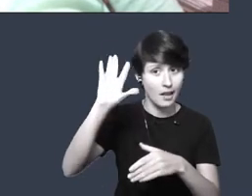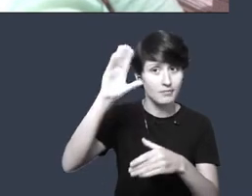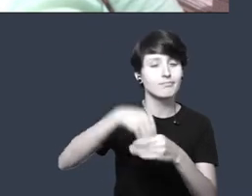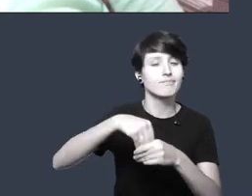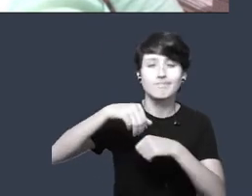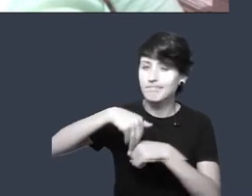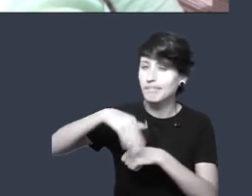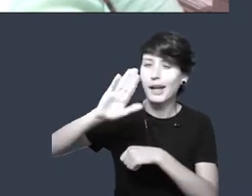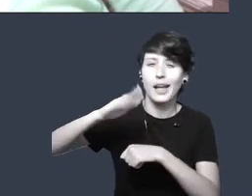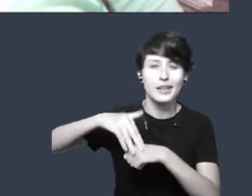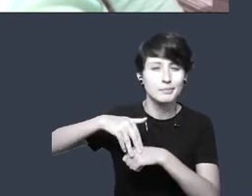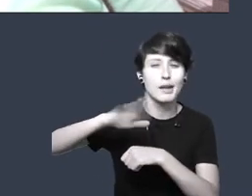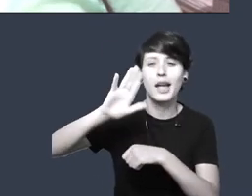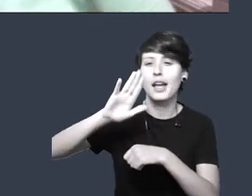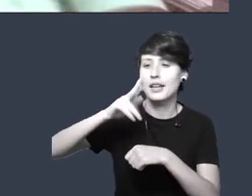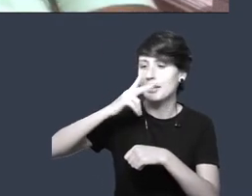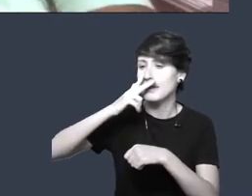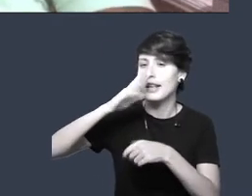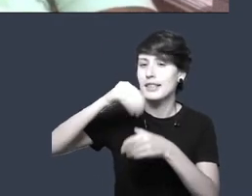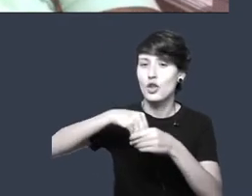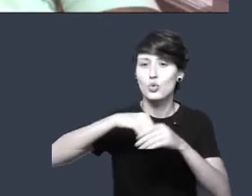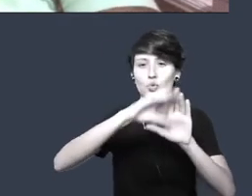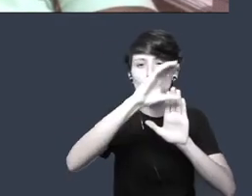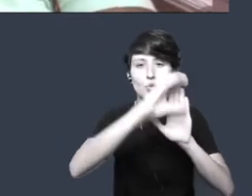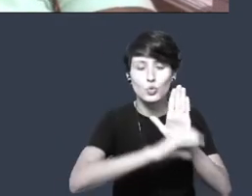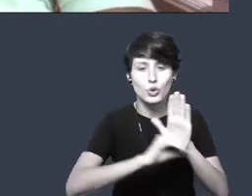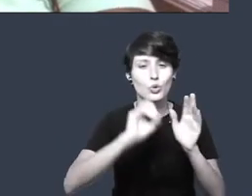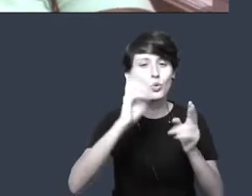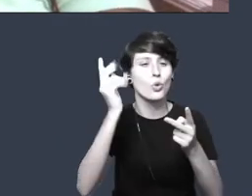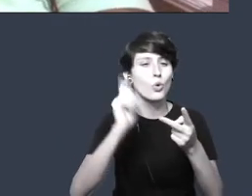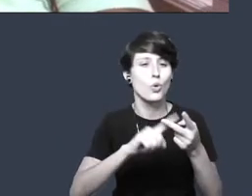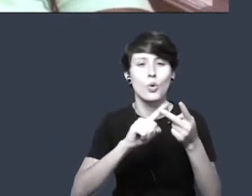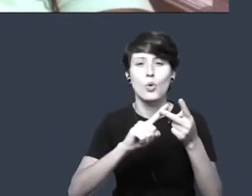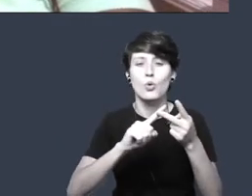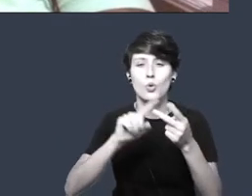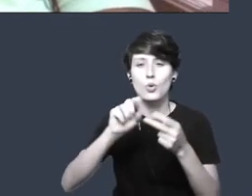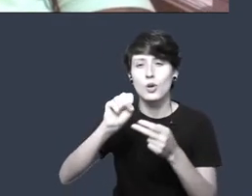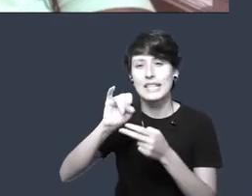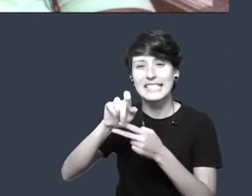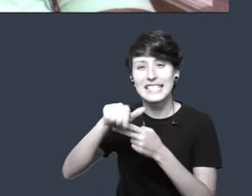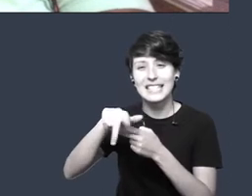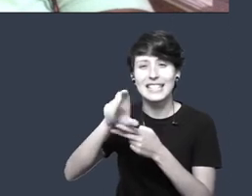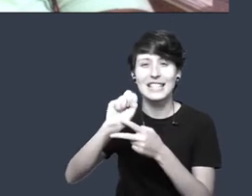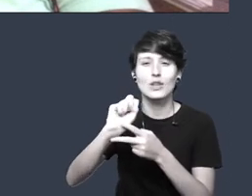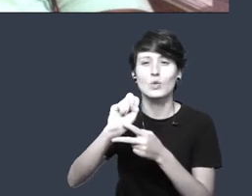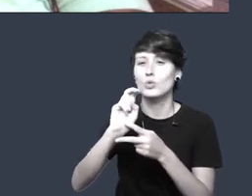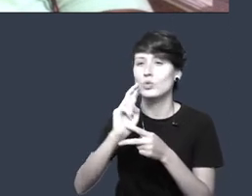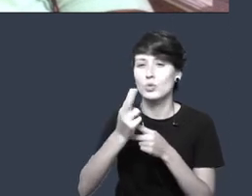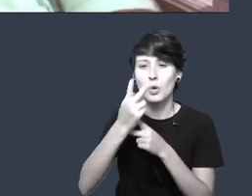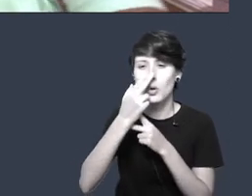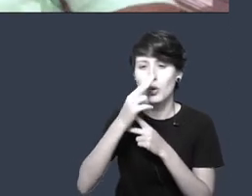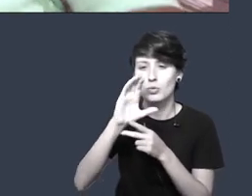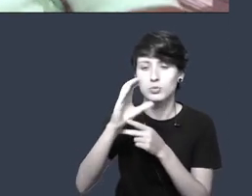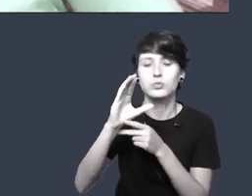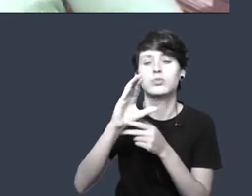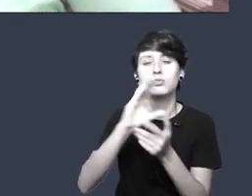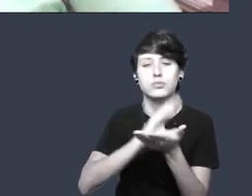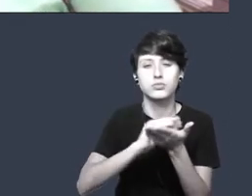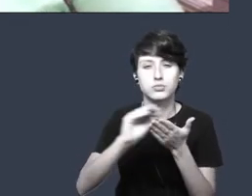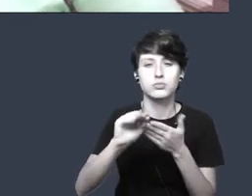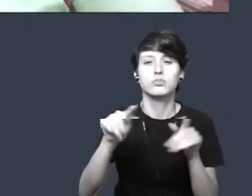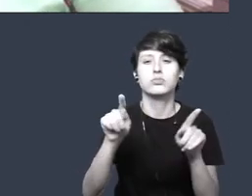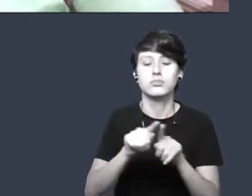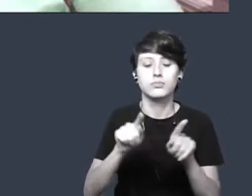mais de um currículo ou, né, dos skills de um cientista de dados, ter essa outra parte de